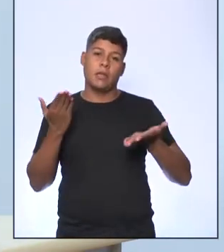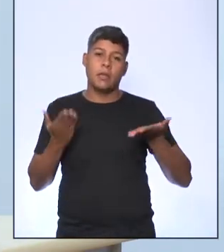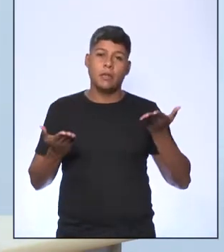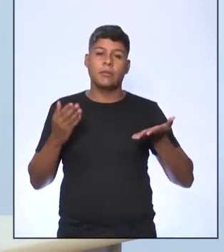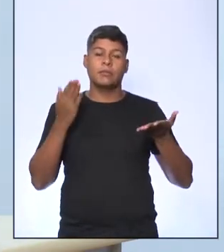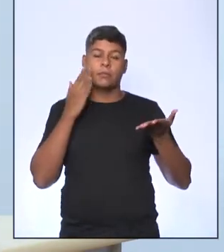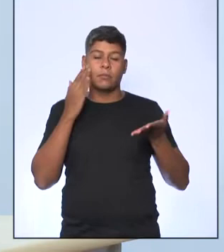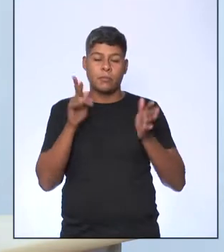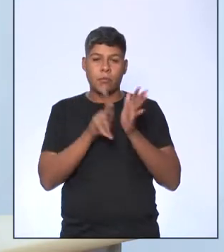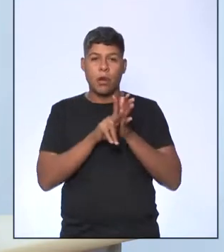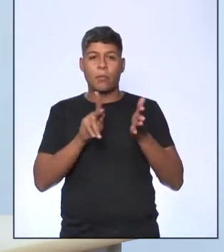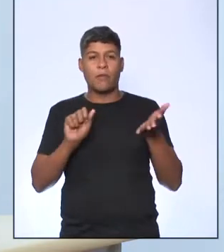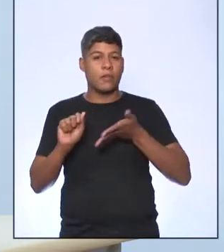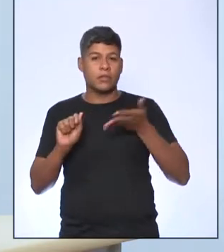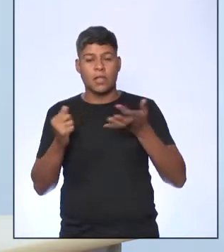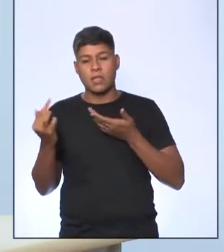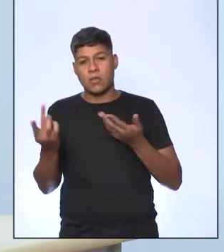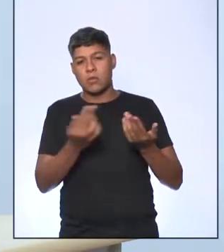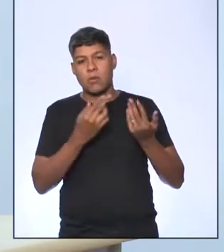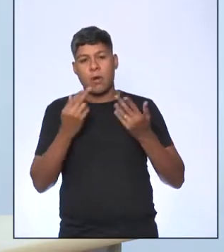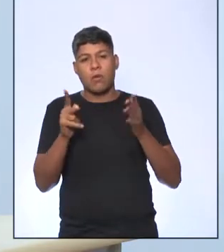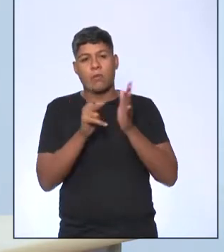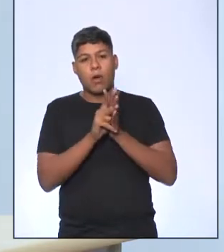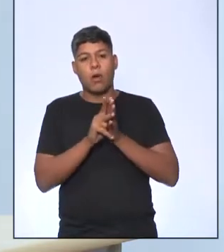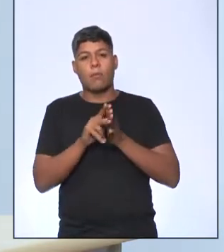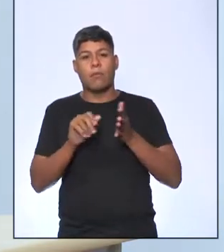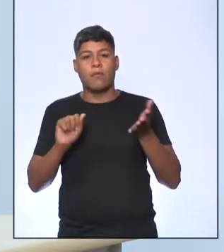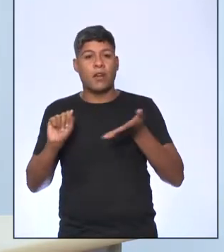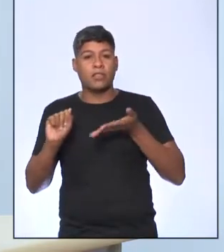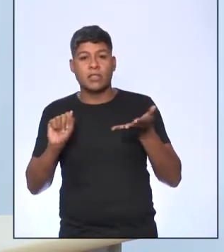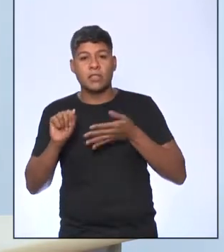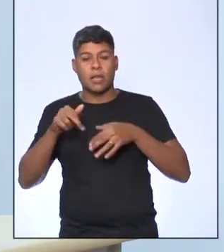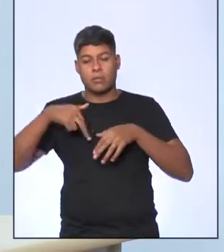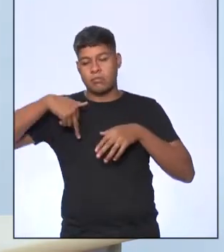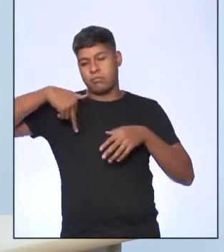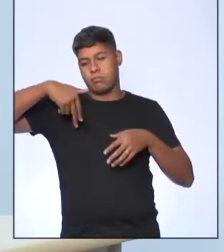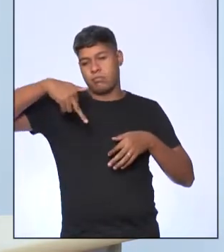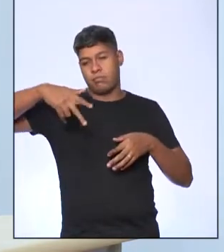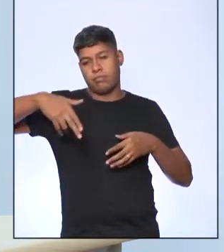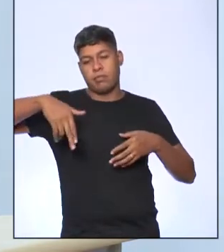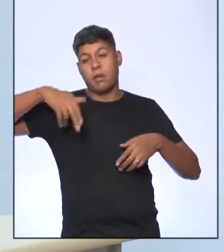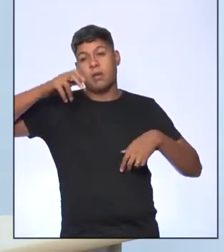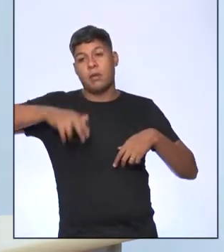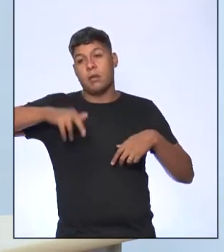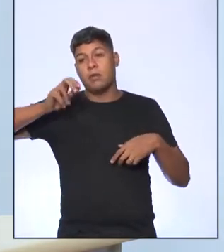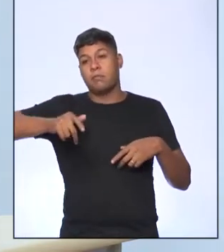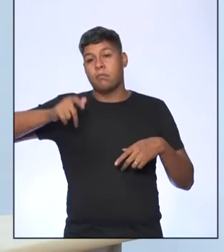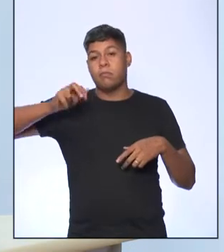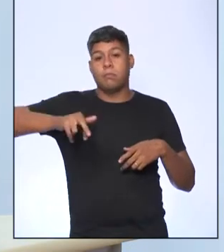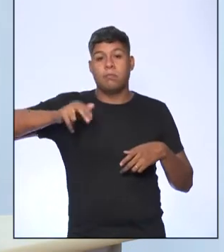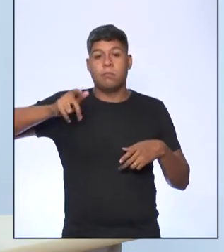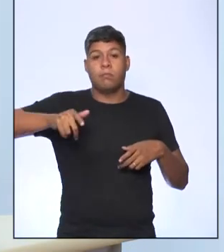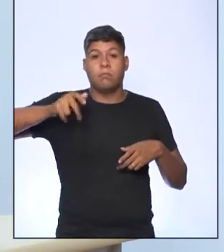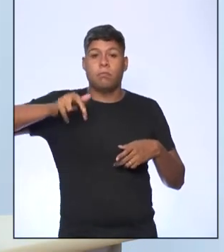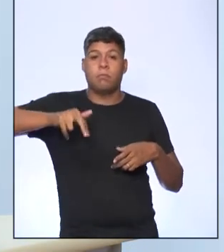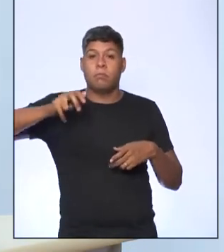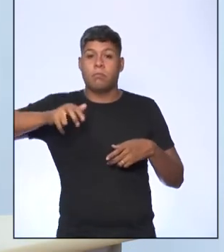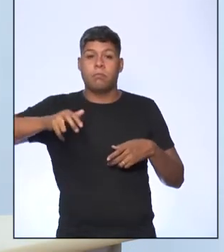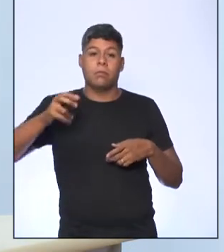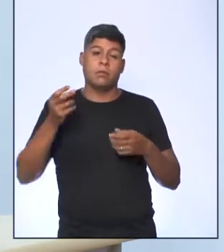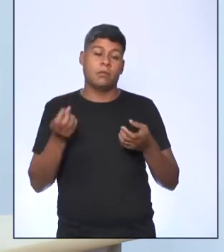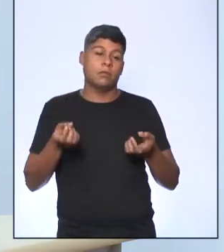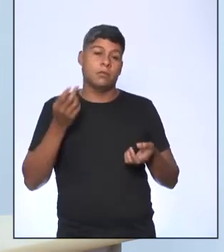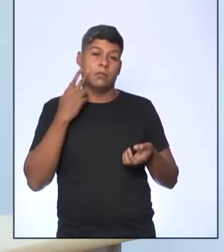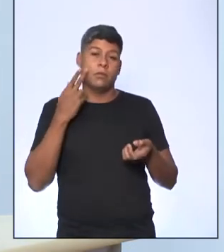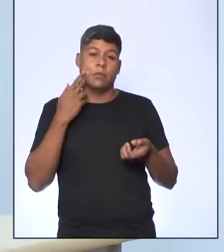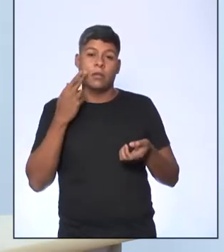sua velocidade for igual à velocidade da esteira. Daí você vai estar lá andando de boa. Quem olha você da cintura para baixo vai falar assim, pô, a Pro